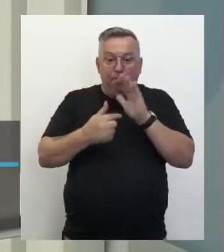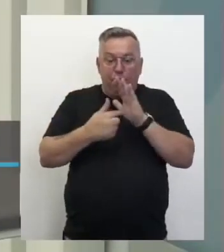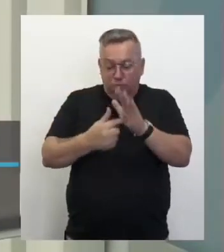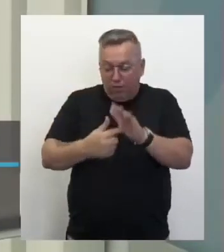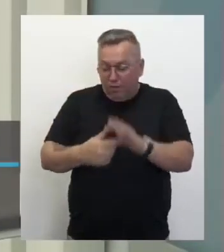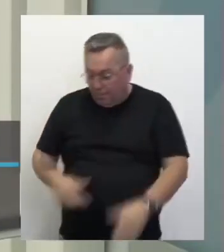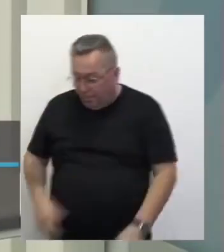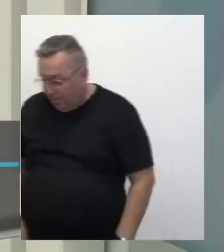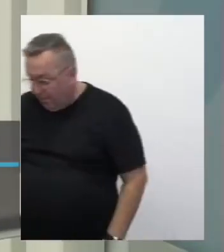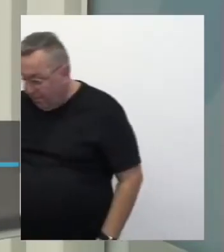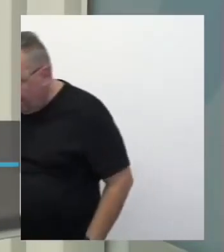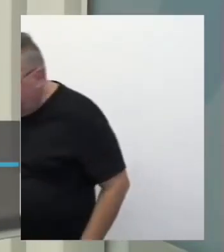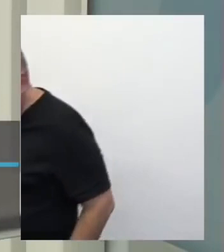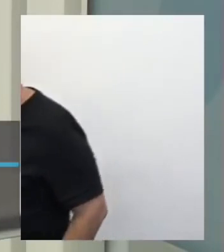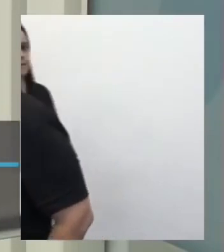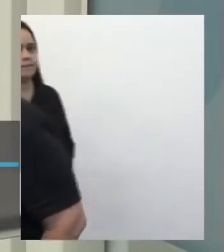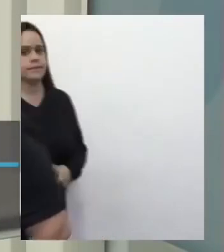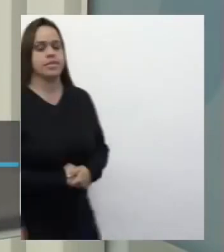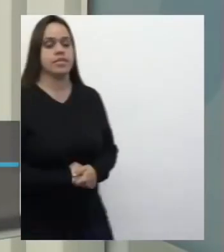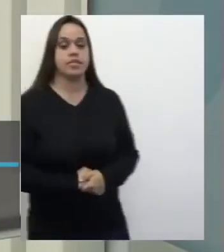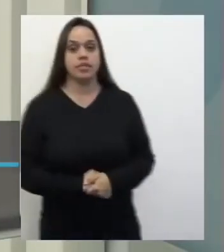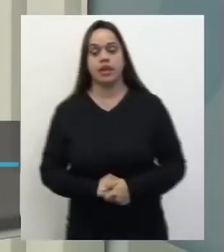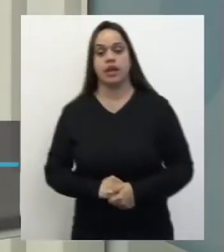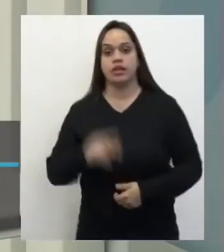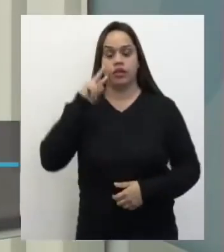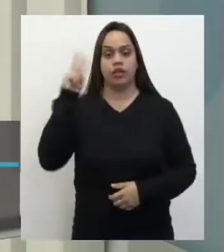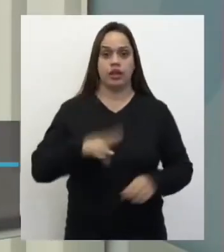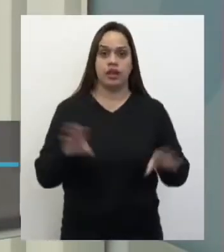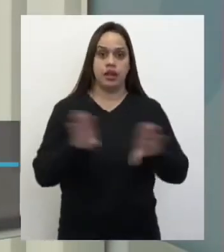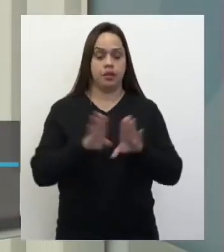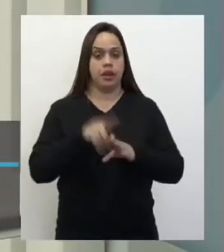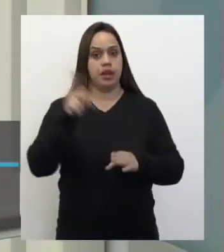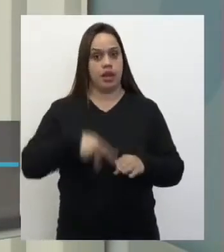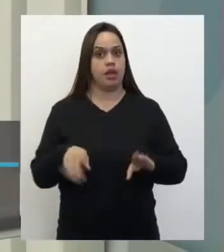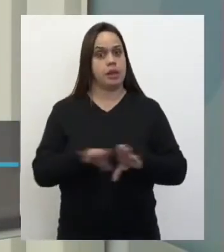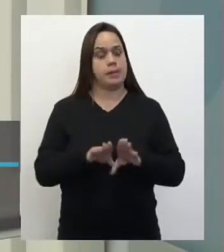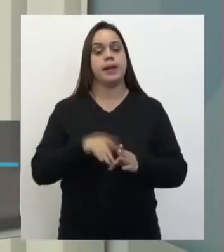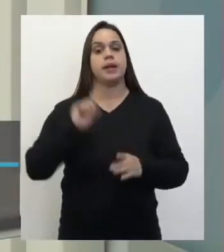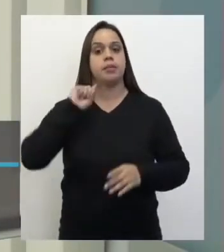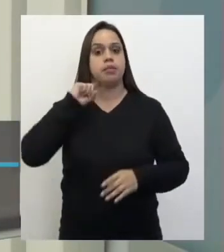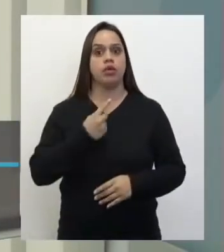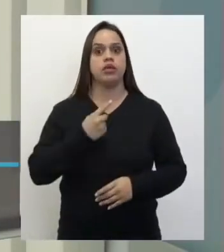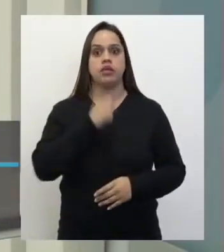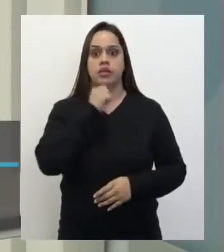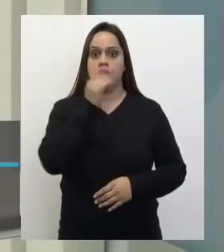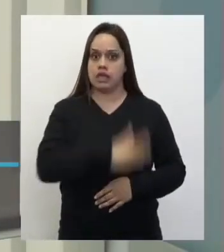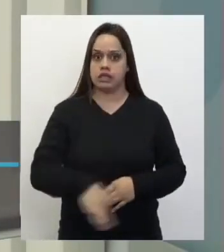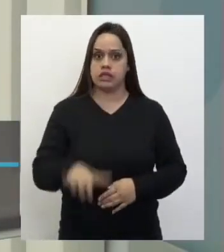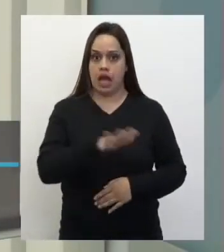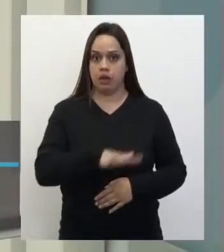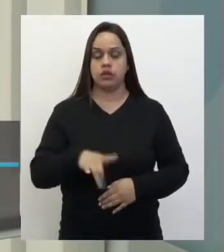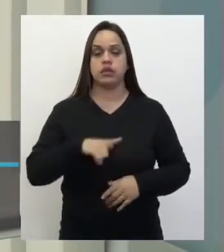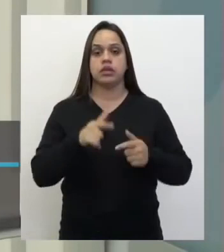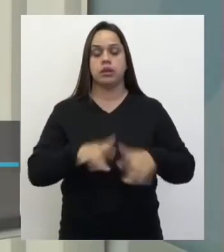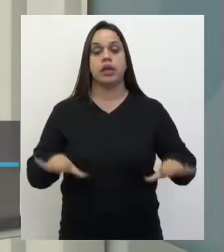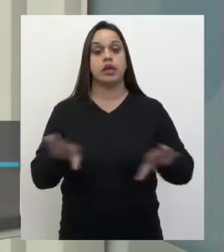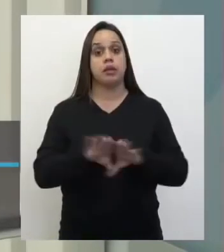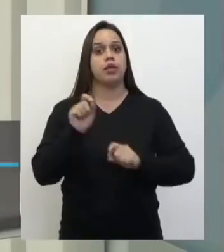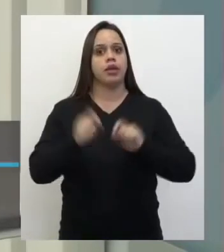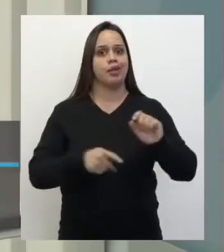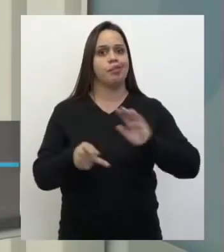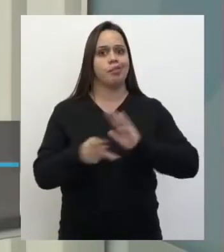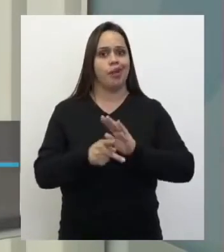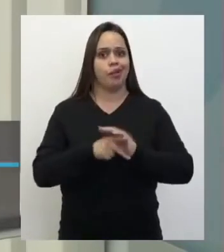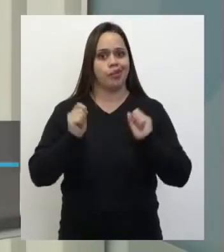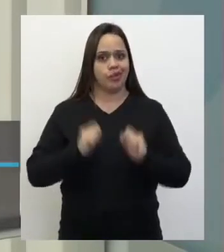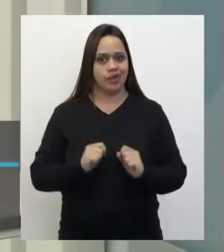do ar, mas a gente também pode destacar a questão da poluição das águas e também a questão da violência.